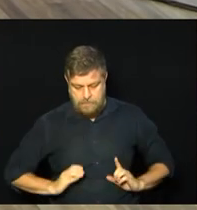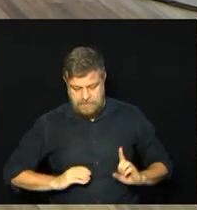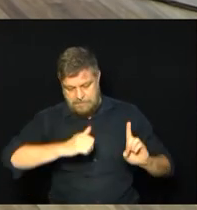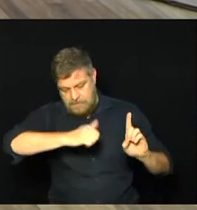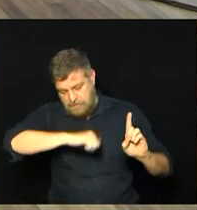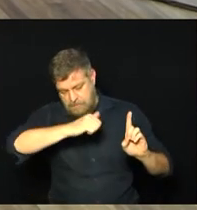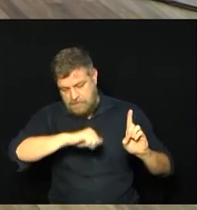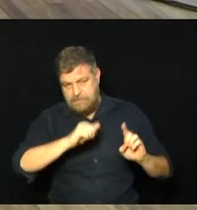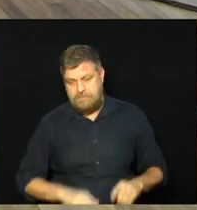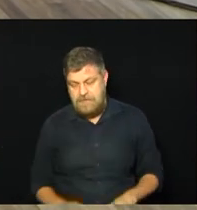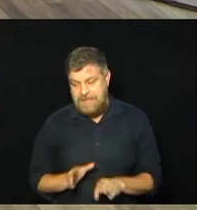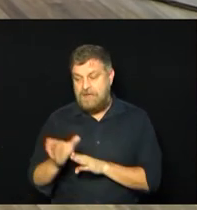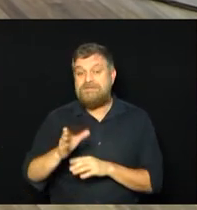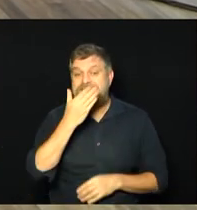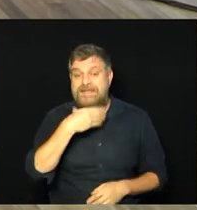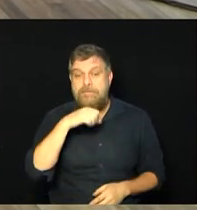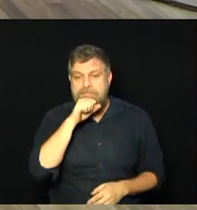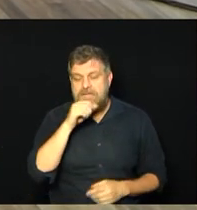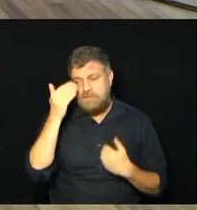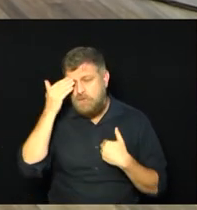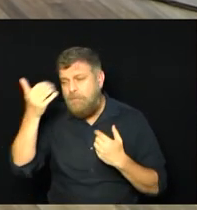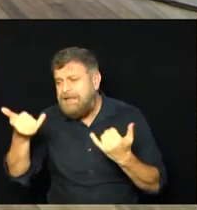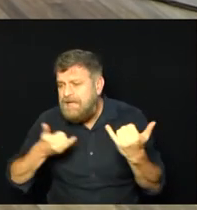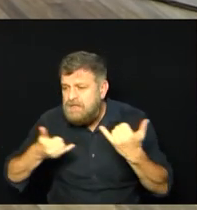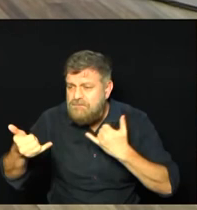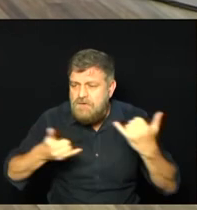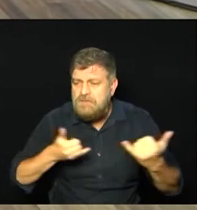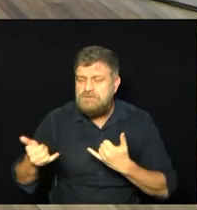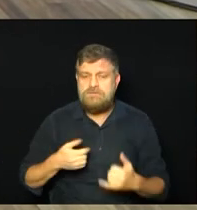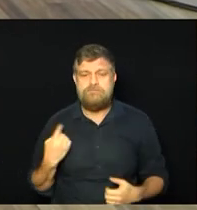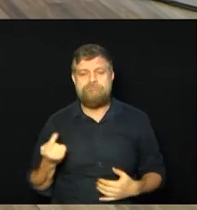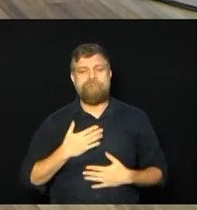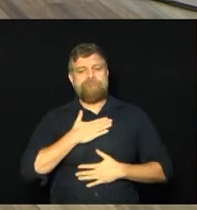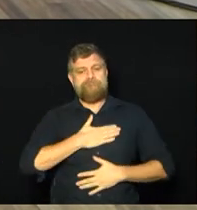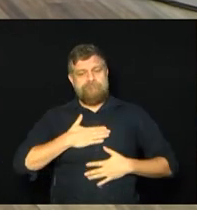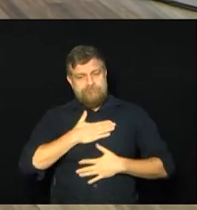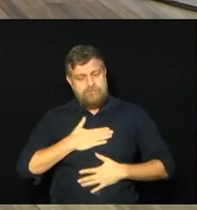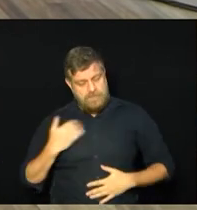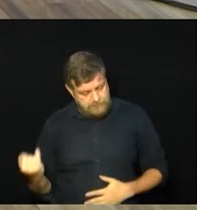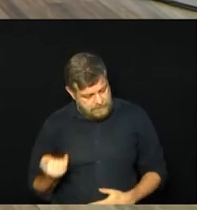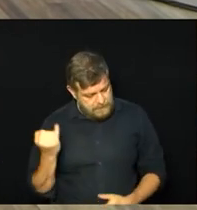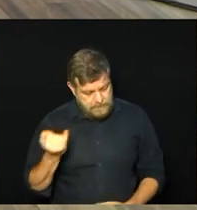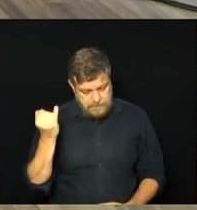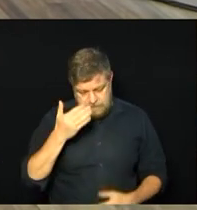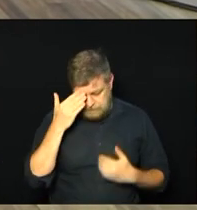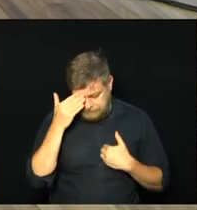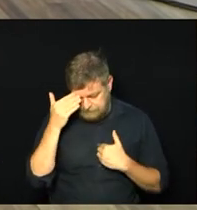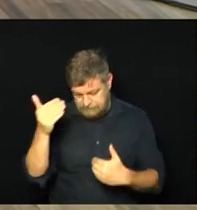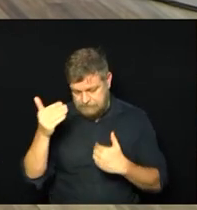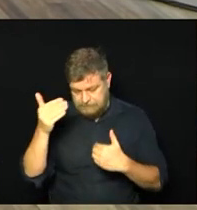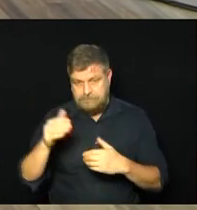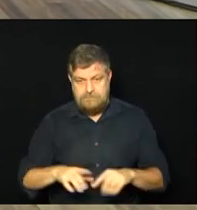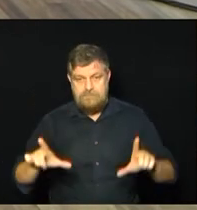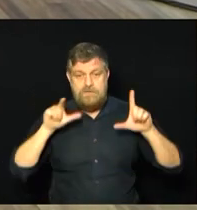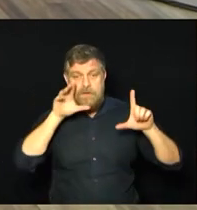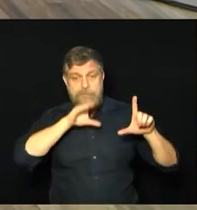pais, muito obrigado por todas as informações que você aqui passou para a gente, de grande valia. Eu agradeço a